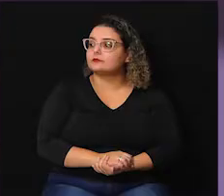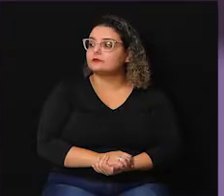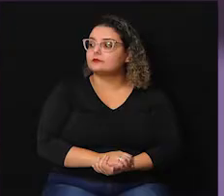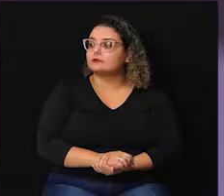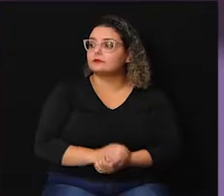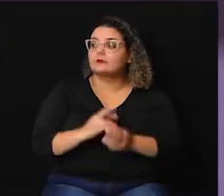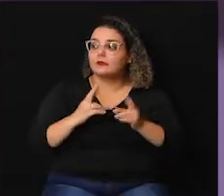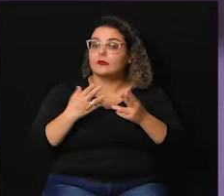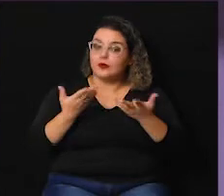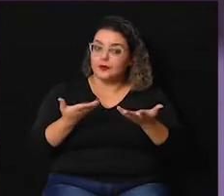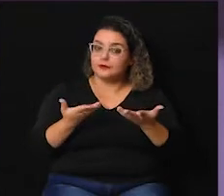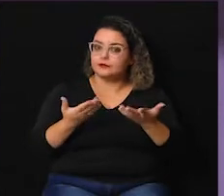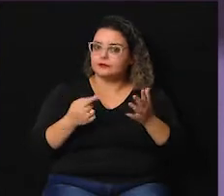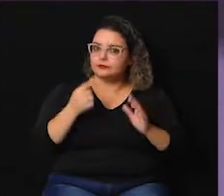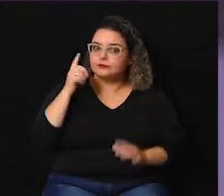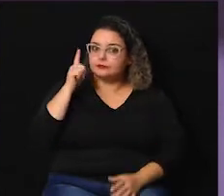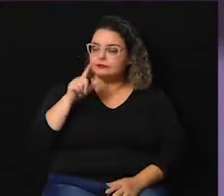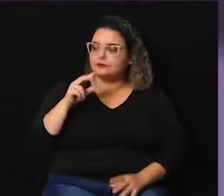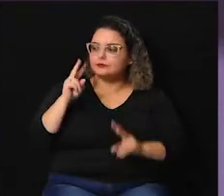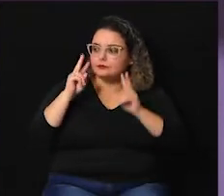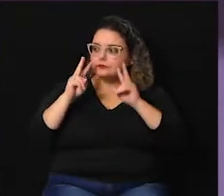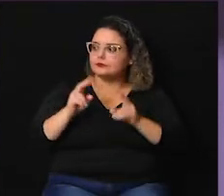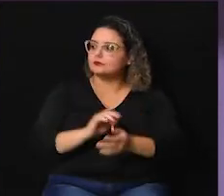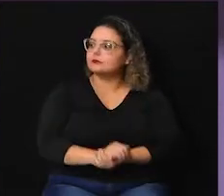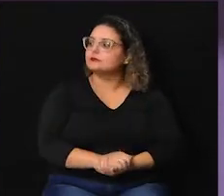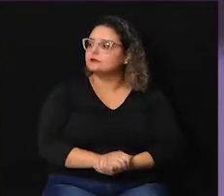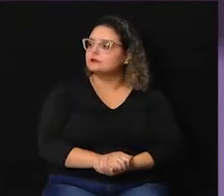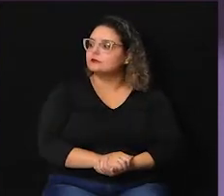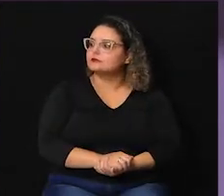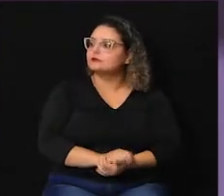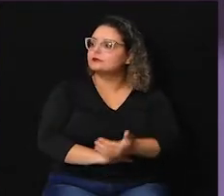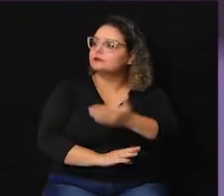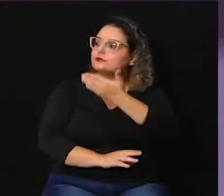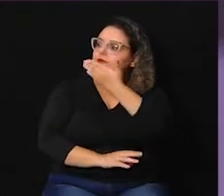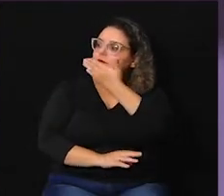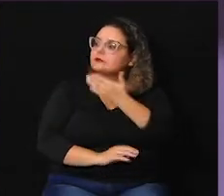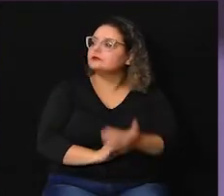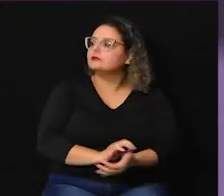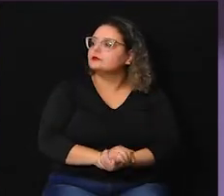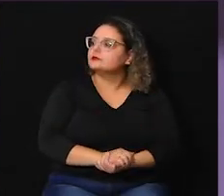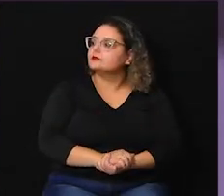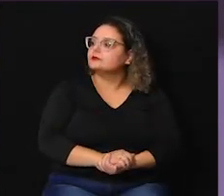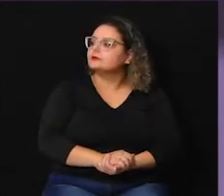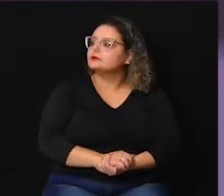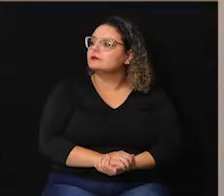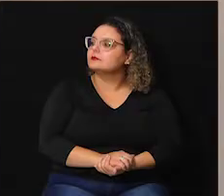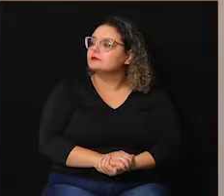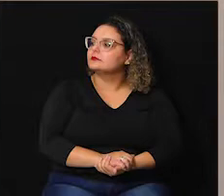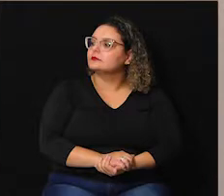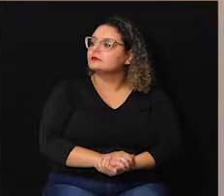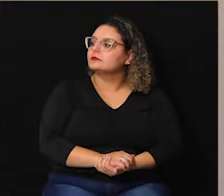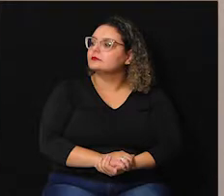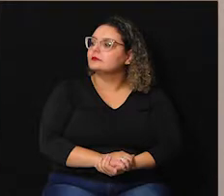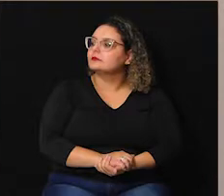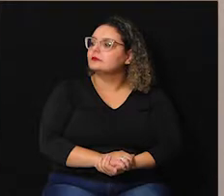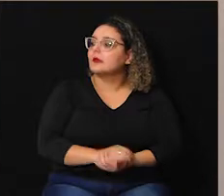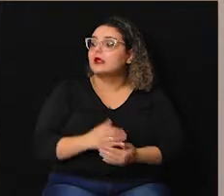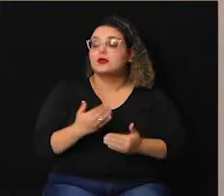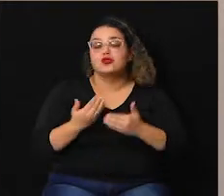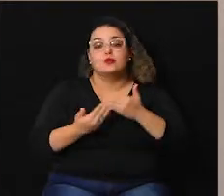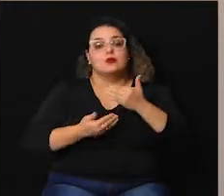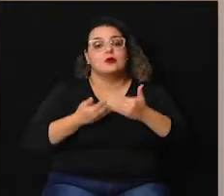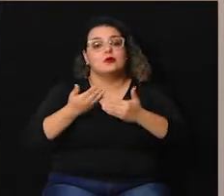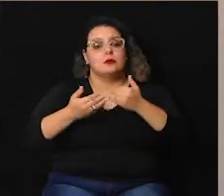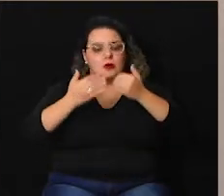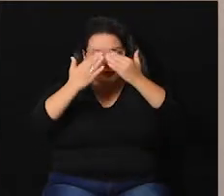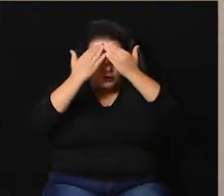Espero que dê para aparecer na imagem. Olha, vê se dá para ver aí. Ó. Isso é uma graduação